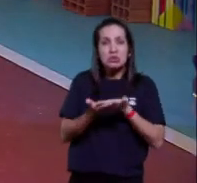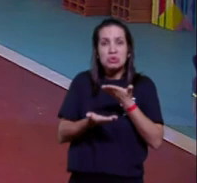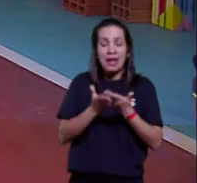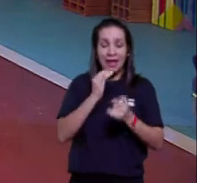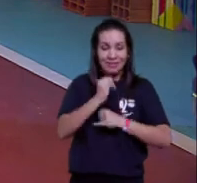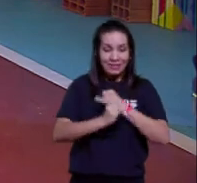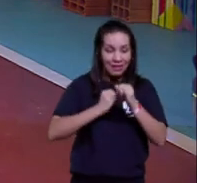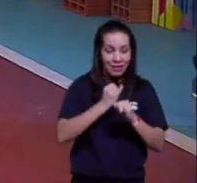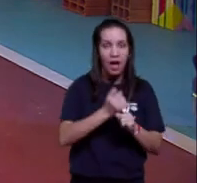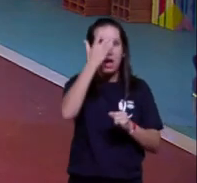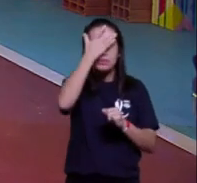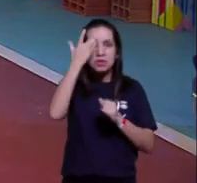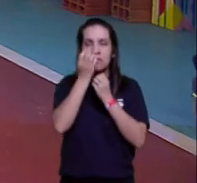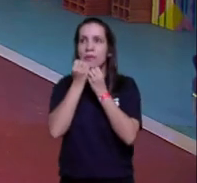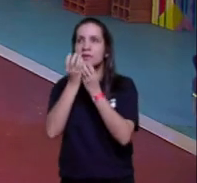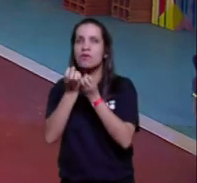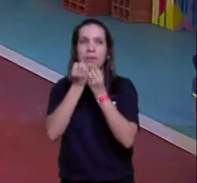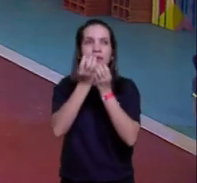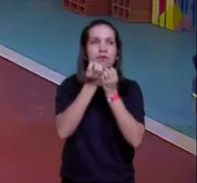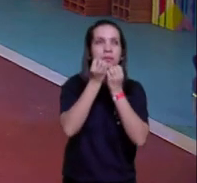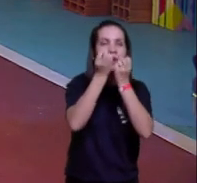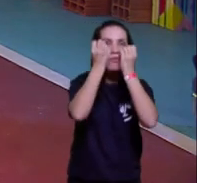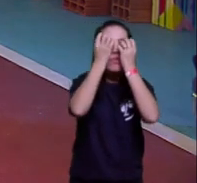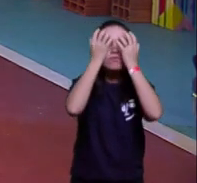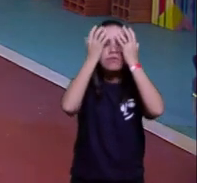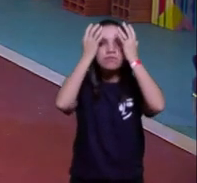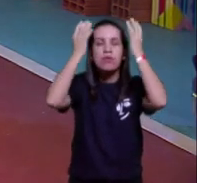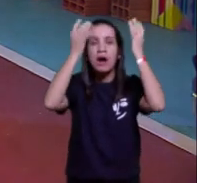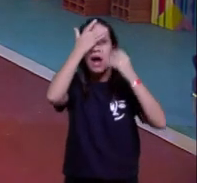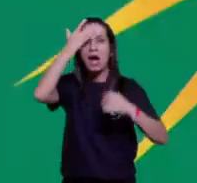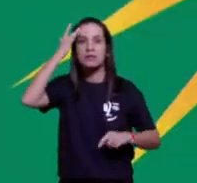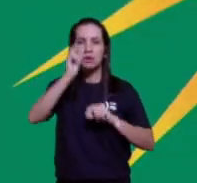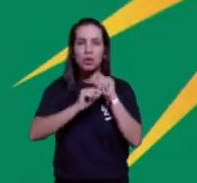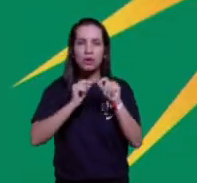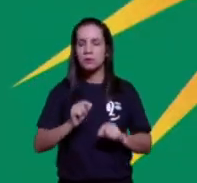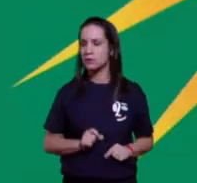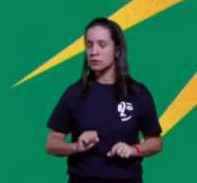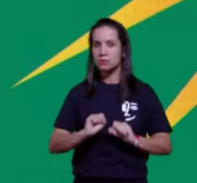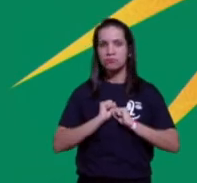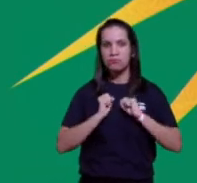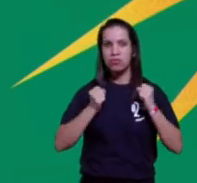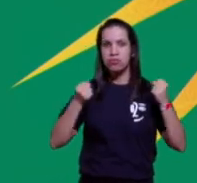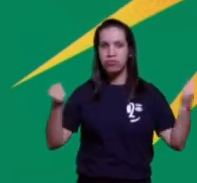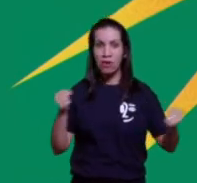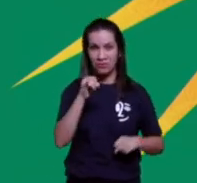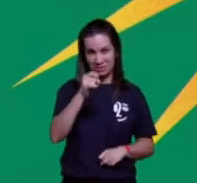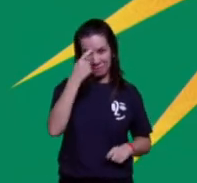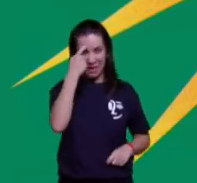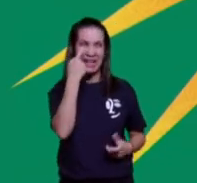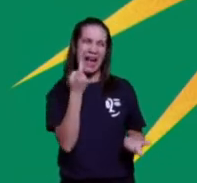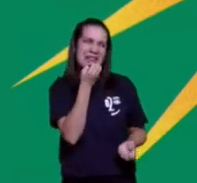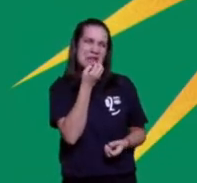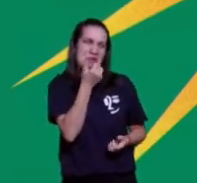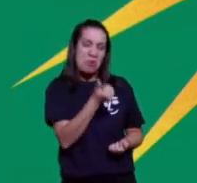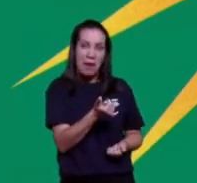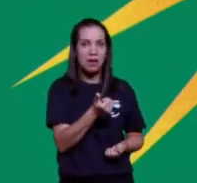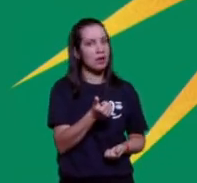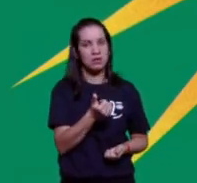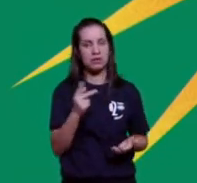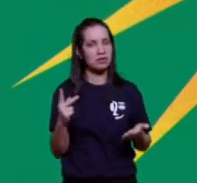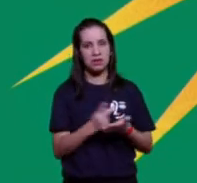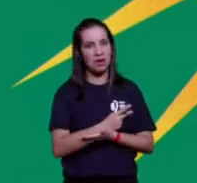pessoas tenham quanto mais informação, mais indignadas as pessoas ficam. Se você está achando que está tudo bem, está tudo